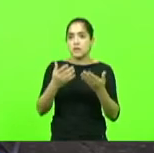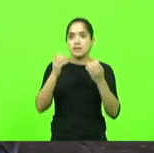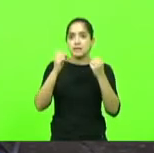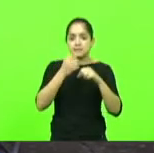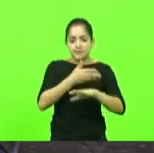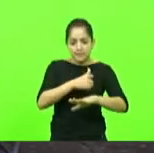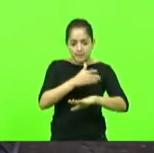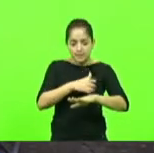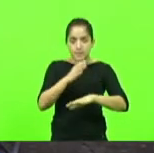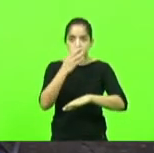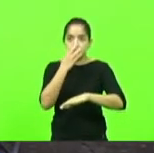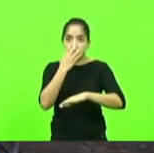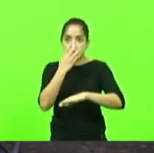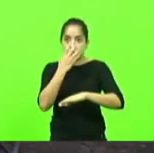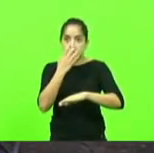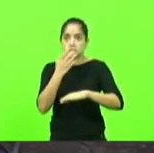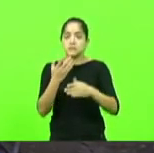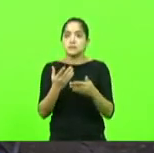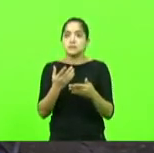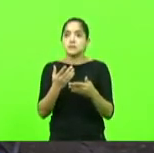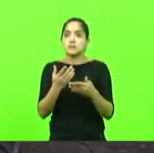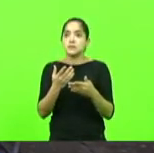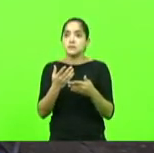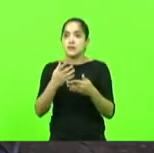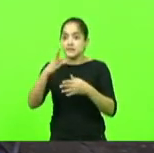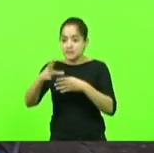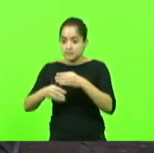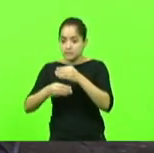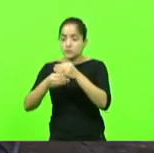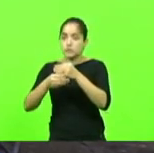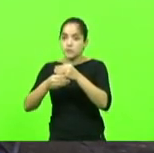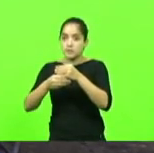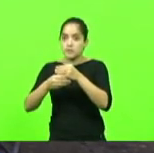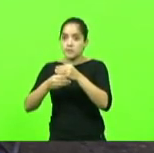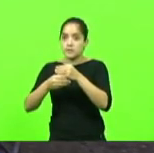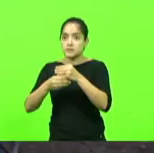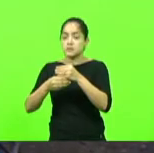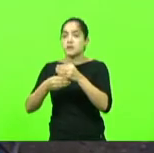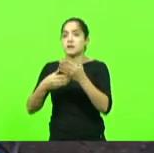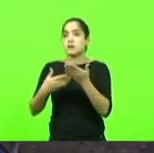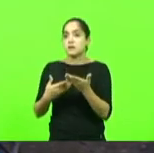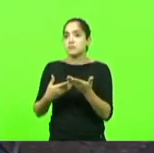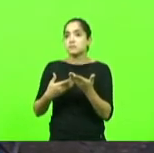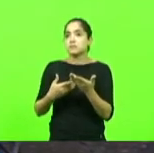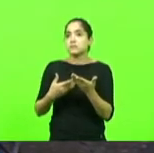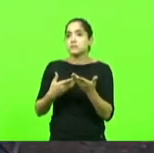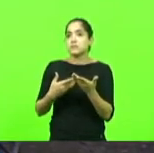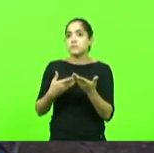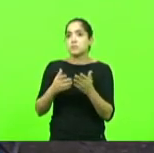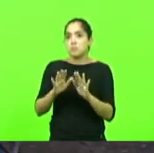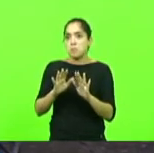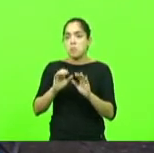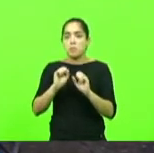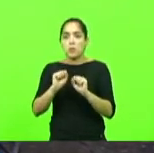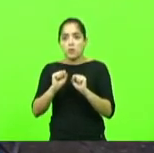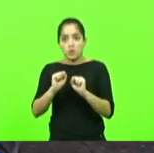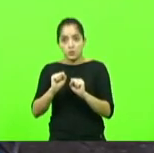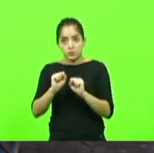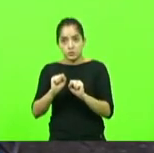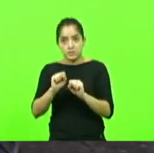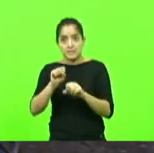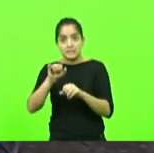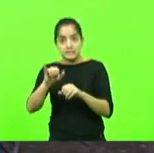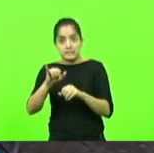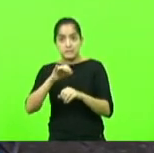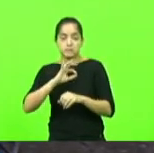de cães, que ele fez uma emenda ao projeto, admitindo que não, na verdade pode, se for a Polícia